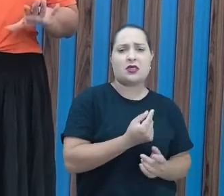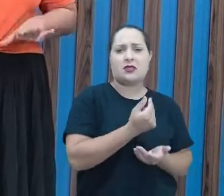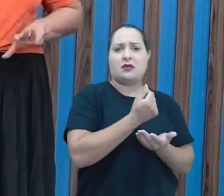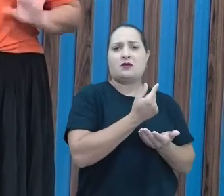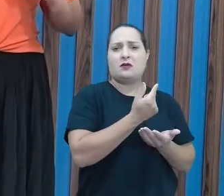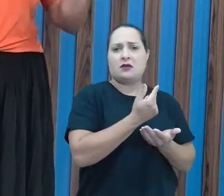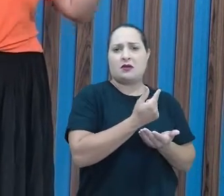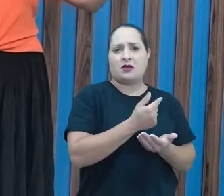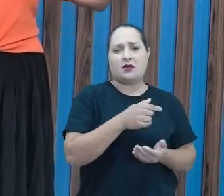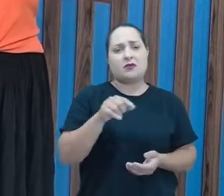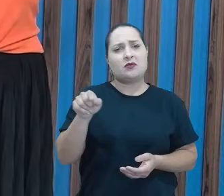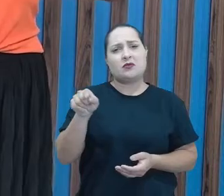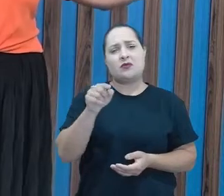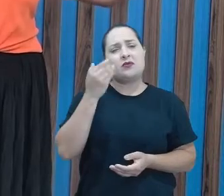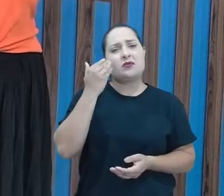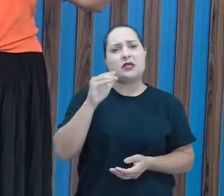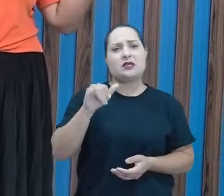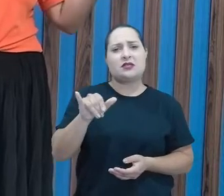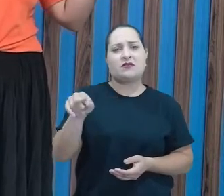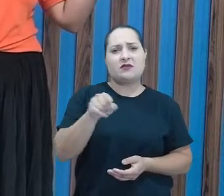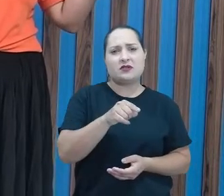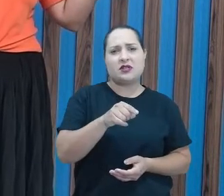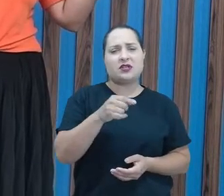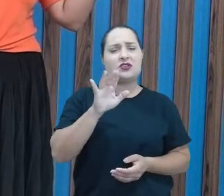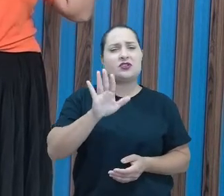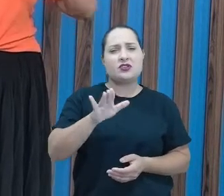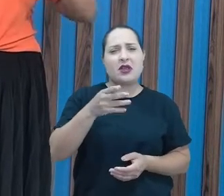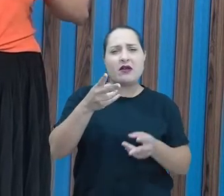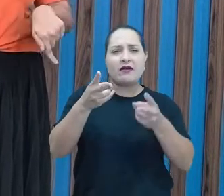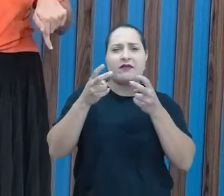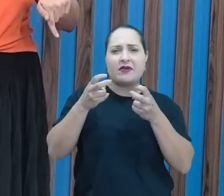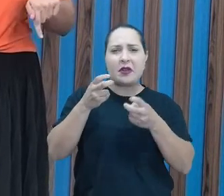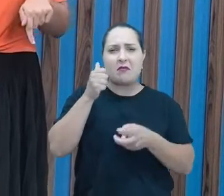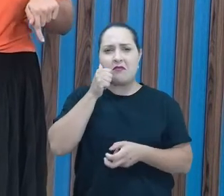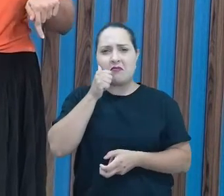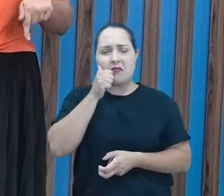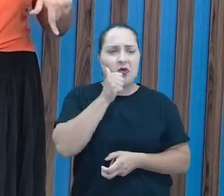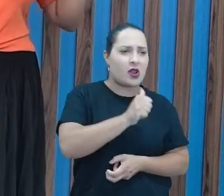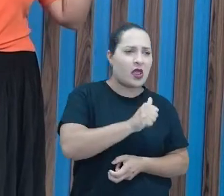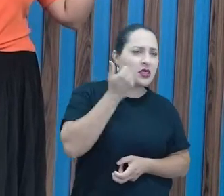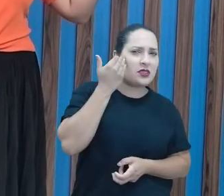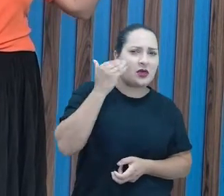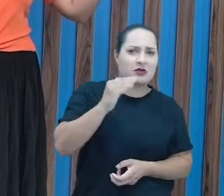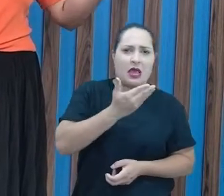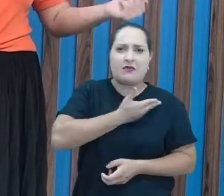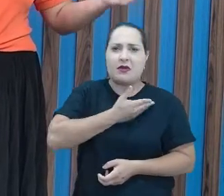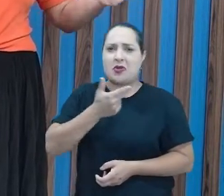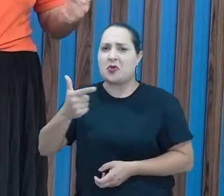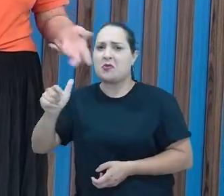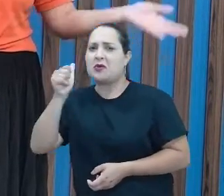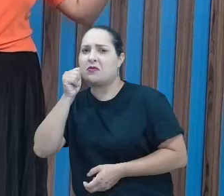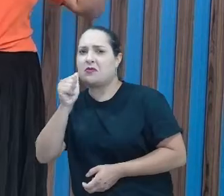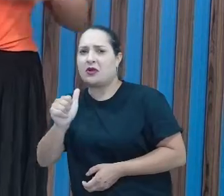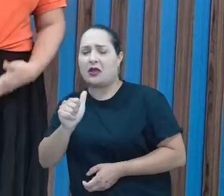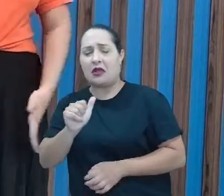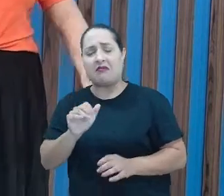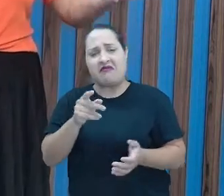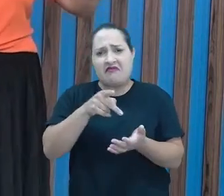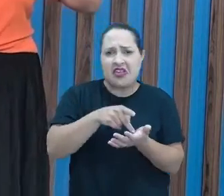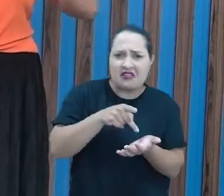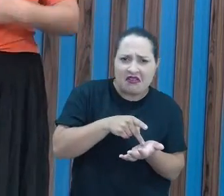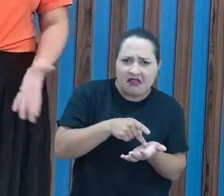mulheres não sabem ser amigas de mulheres. Isso é verdade? Ou é somente uma